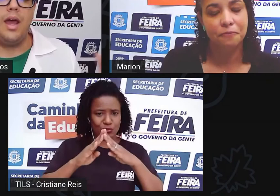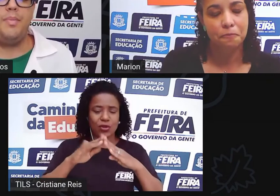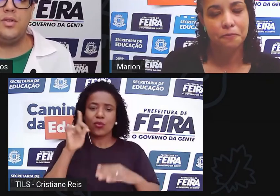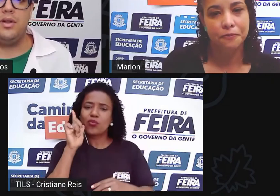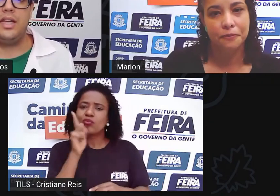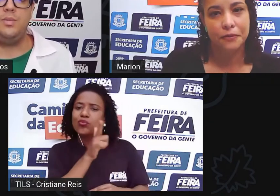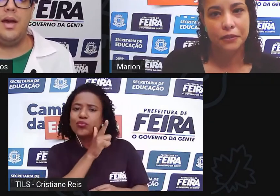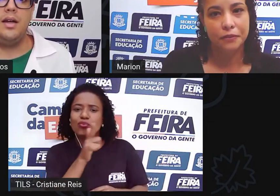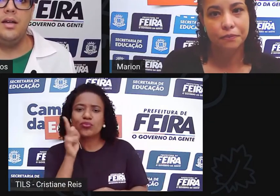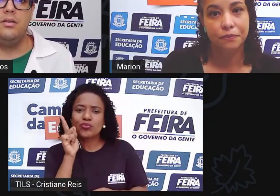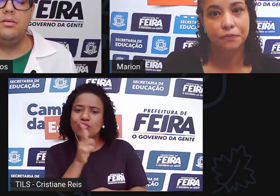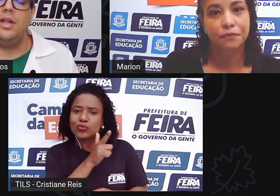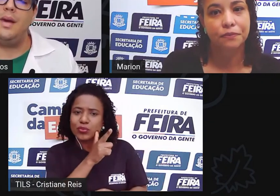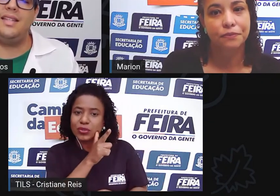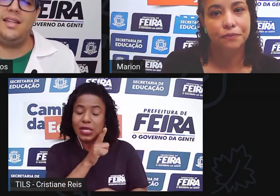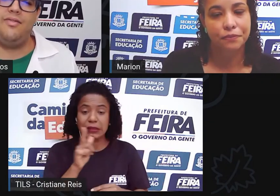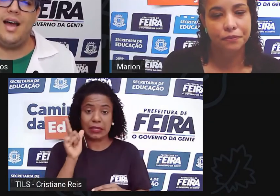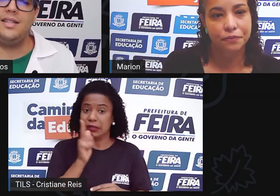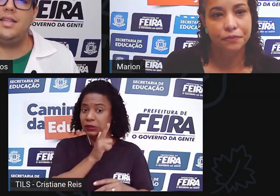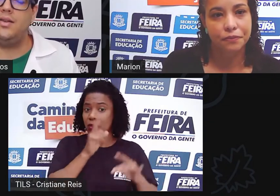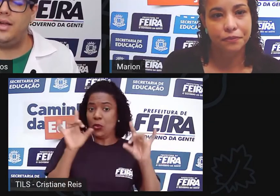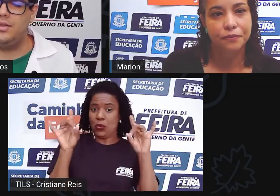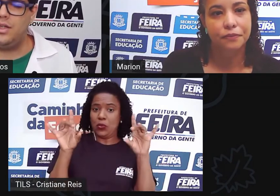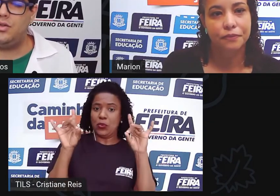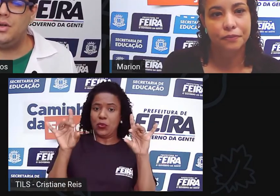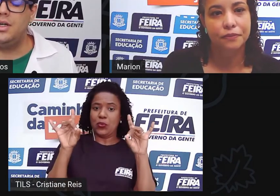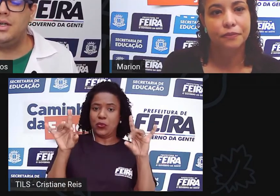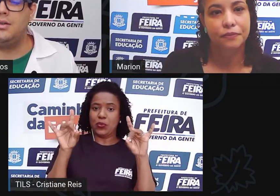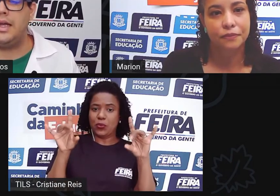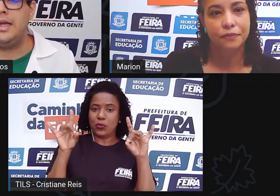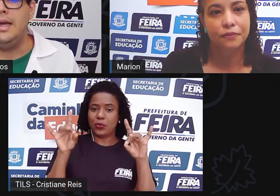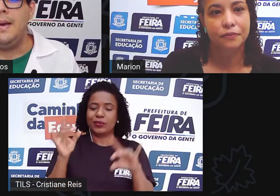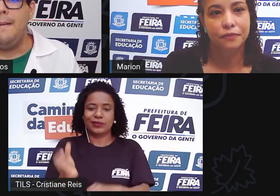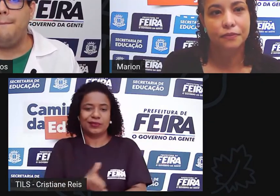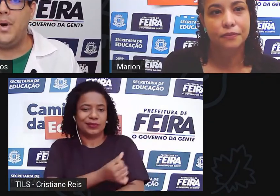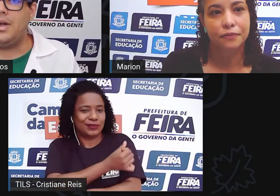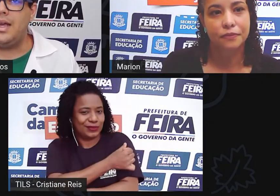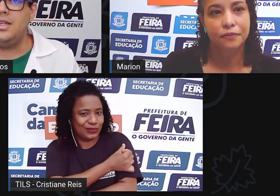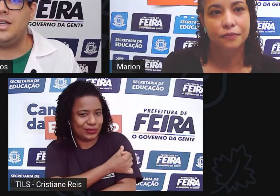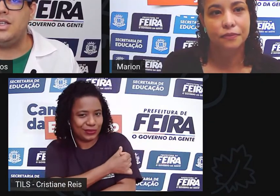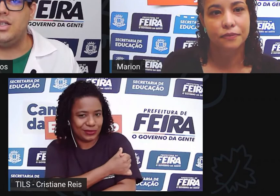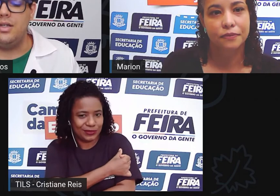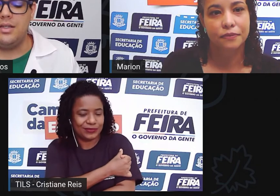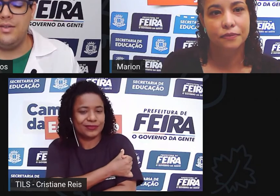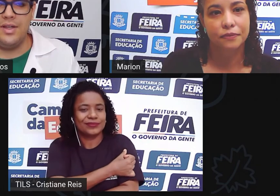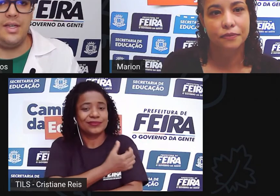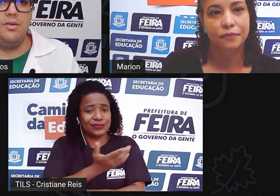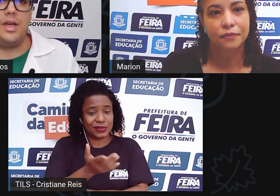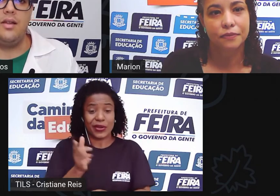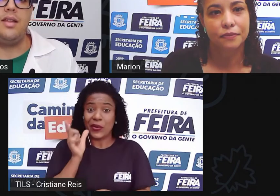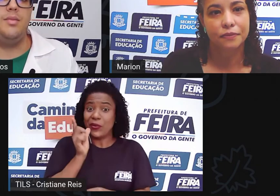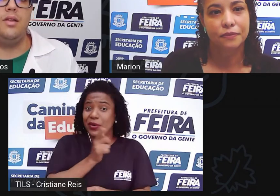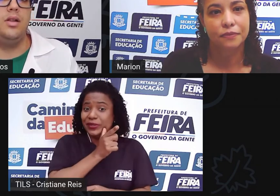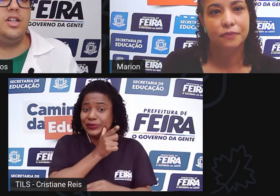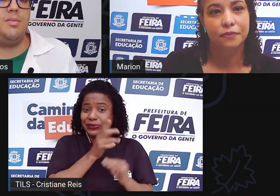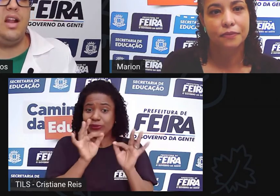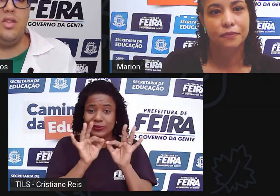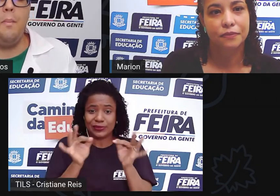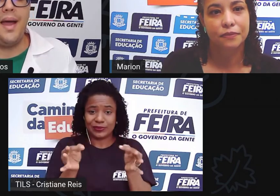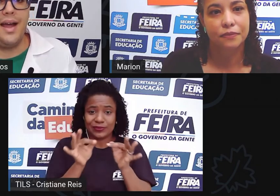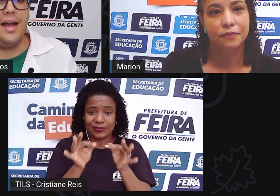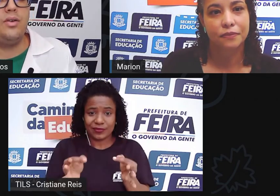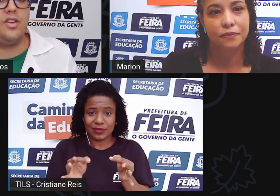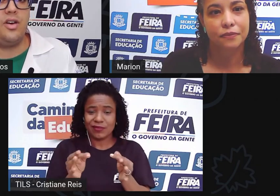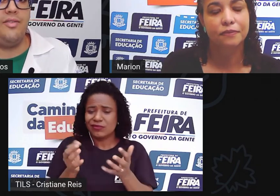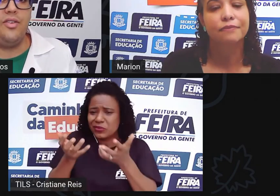o que a pessoa está esperando, ainda mais nessa fase que vocês estão aí no sexto ano, né? Porém, gente, se você não quer determinado lanche, é melhor